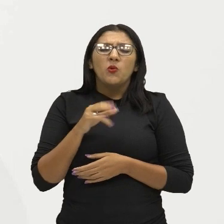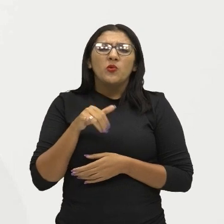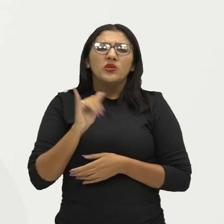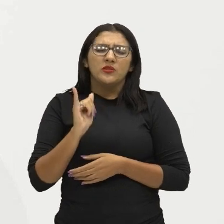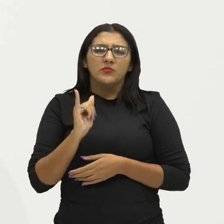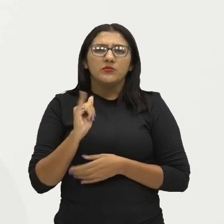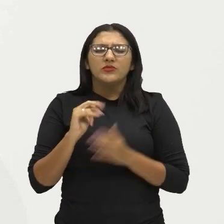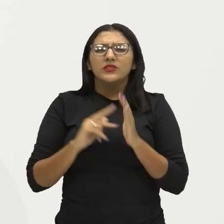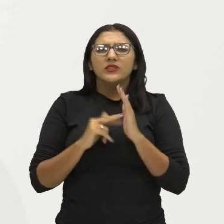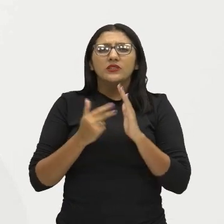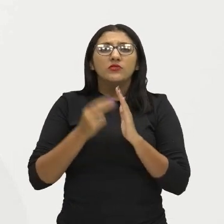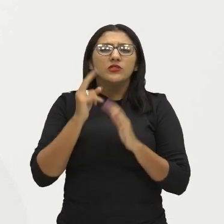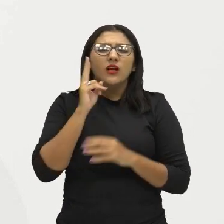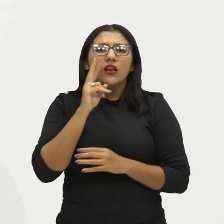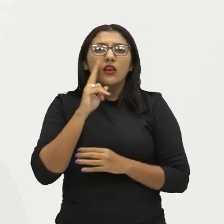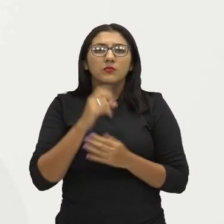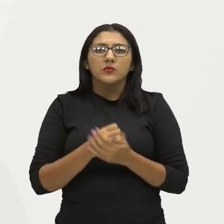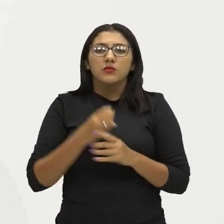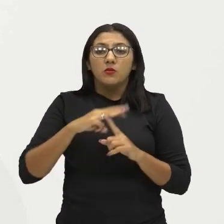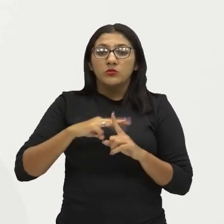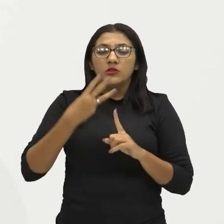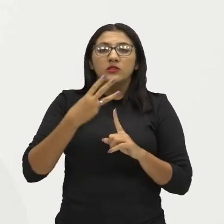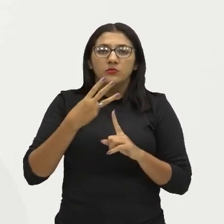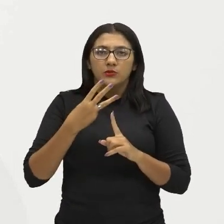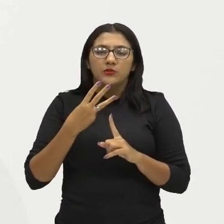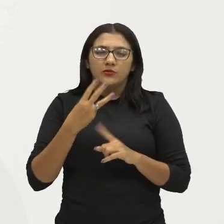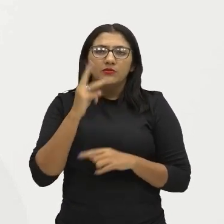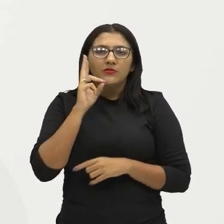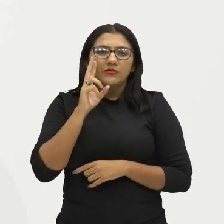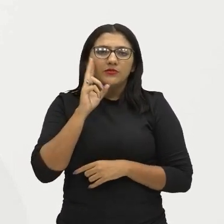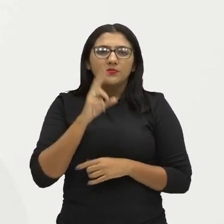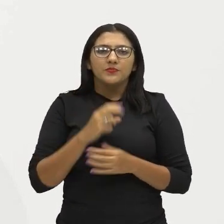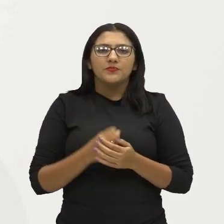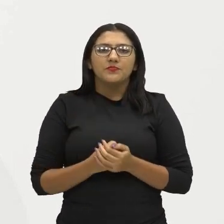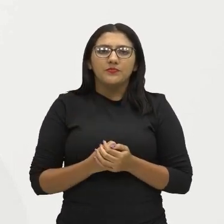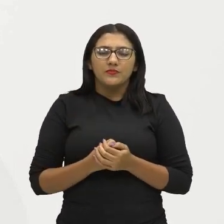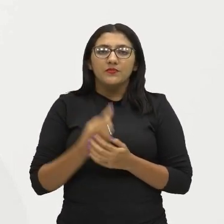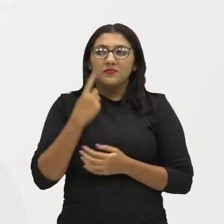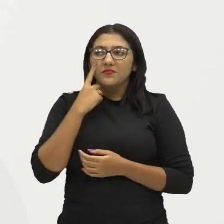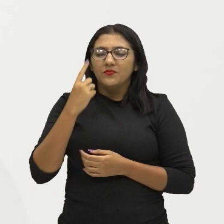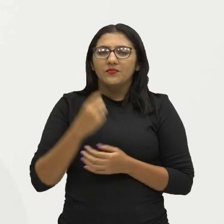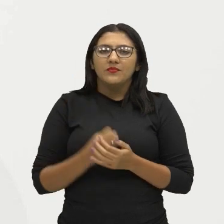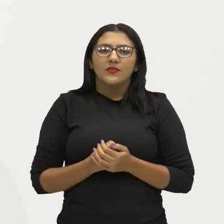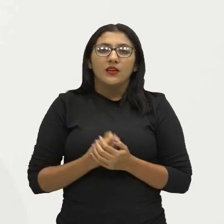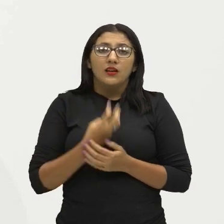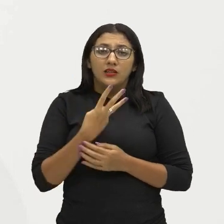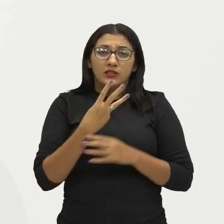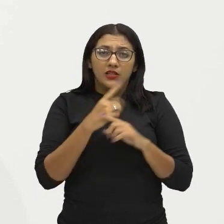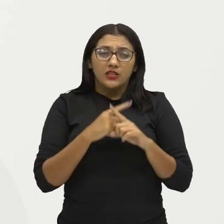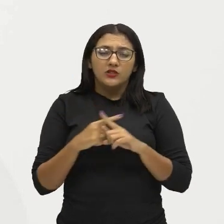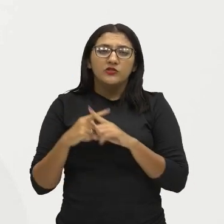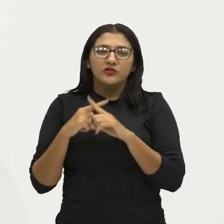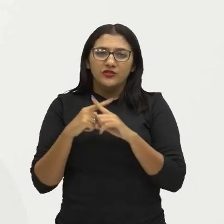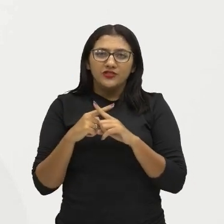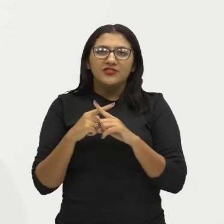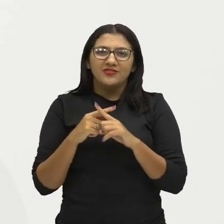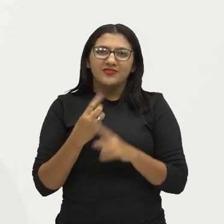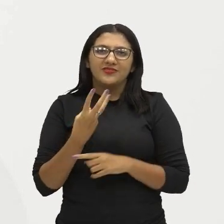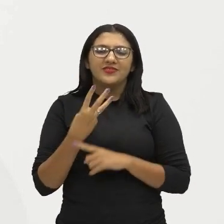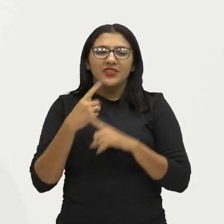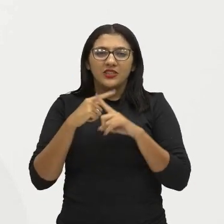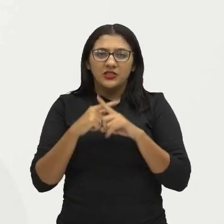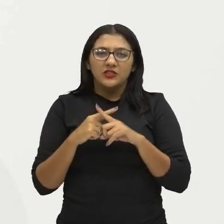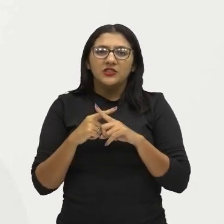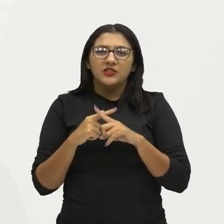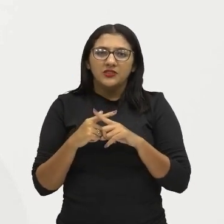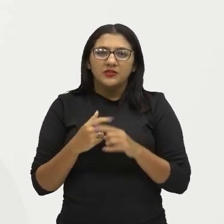triplo? O triplo não é 3 vezes, então eu posso dizer que o triplo de um número, ó, pode ser escrito 3